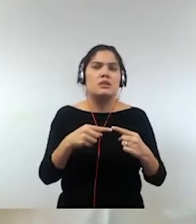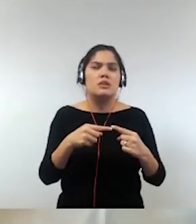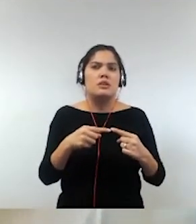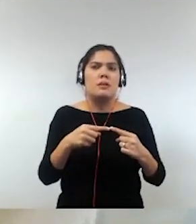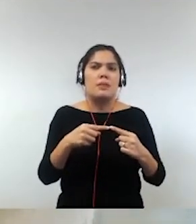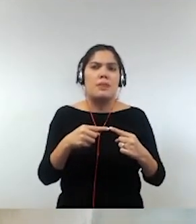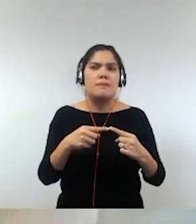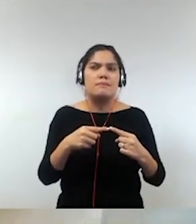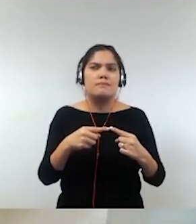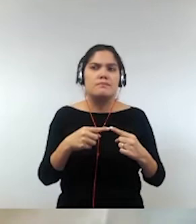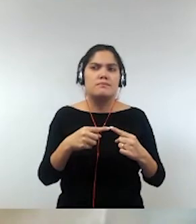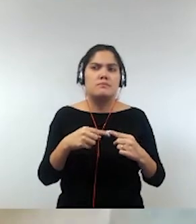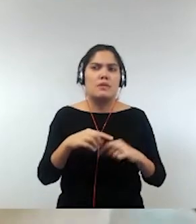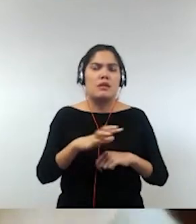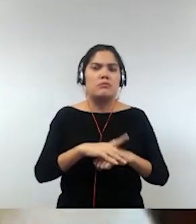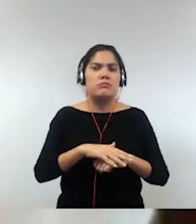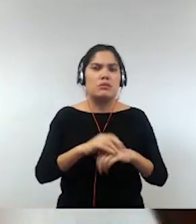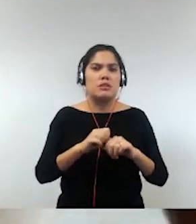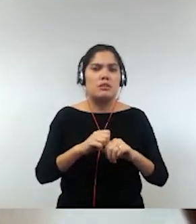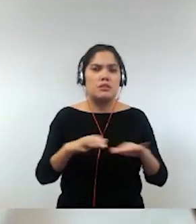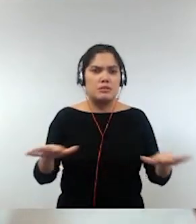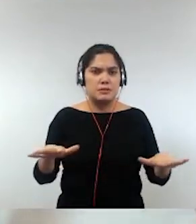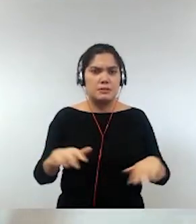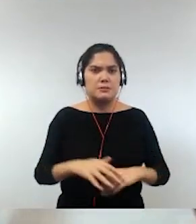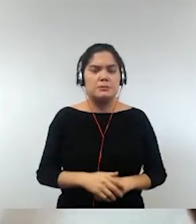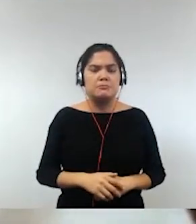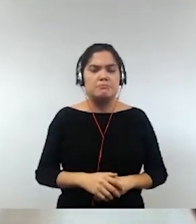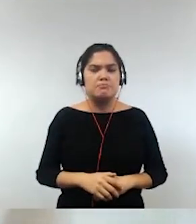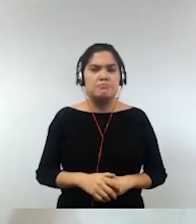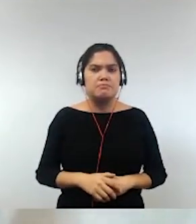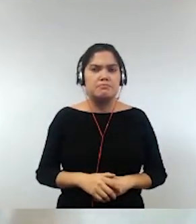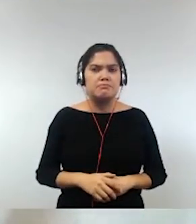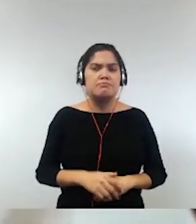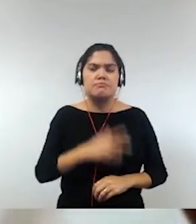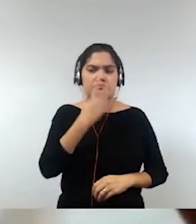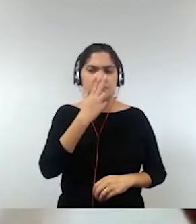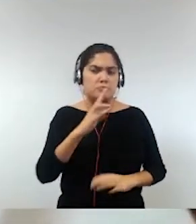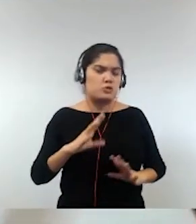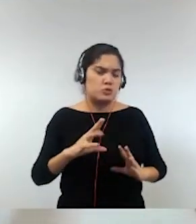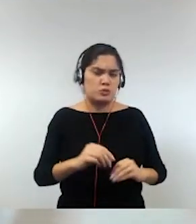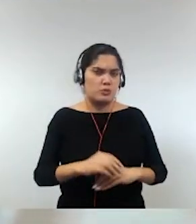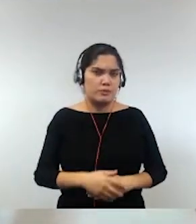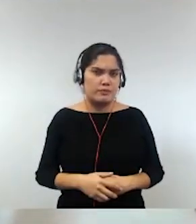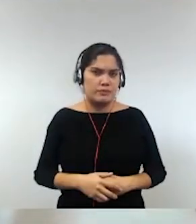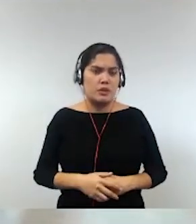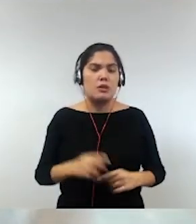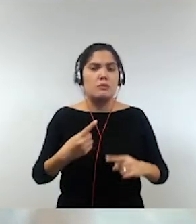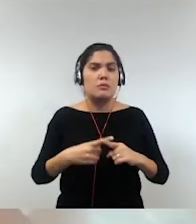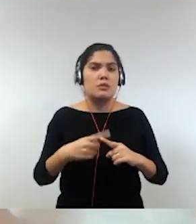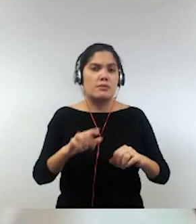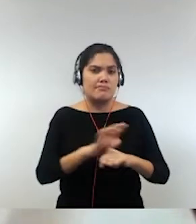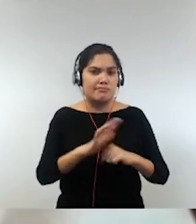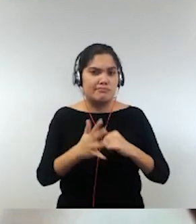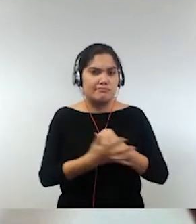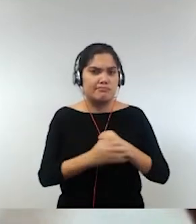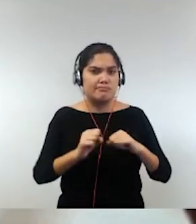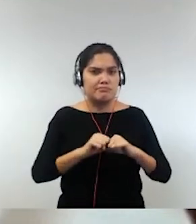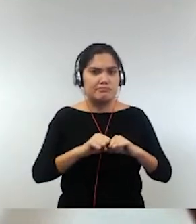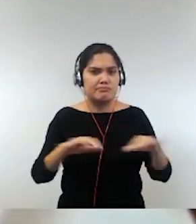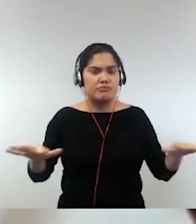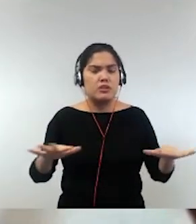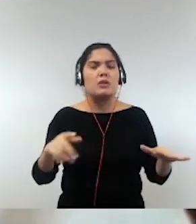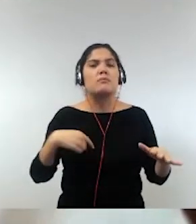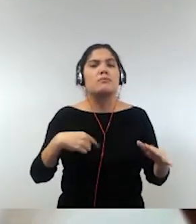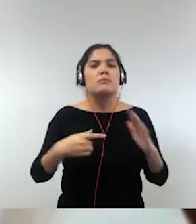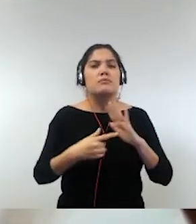a pandemia e a autocomposição? Eu diria que tudo, né? Porque a pandemia trouxe uma ameaça